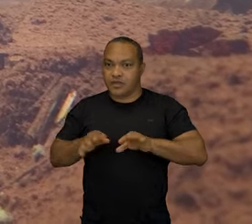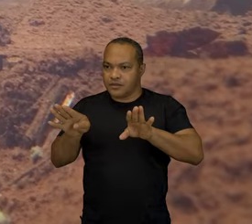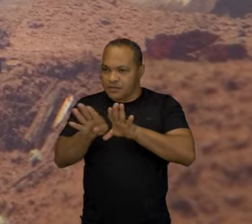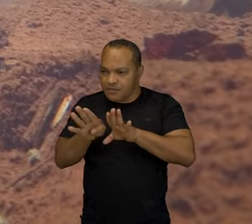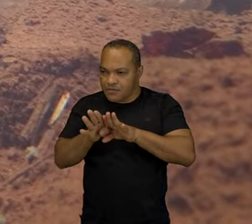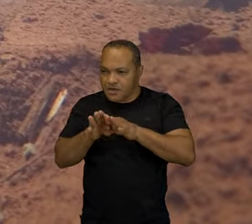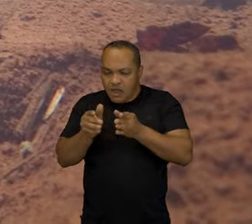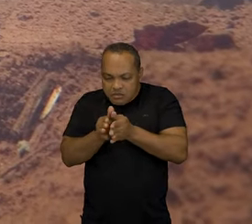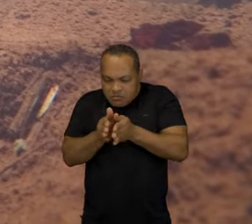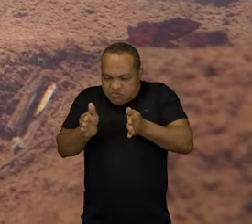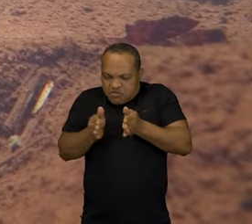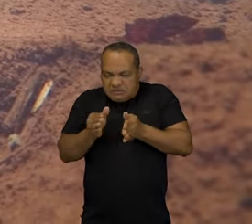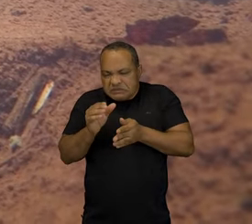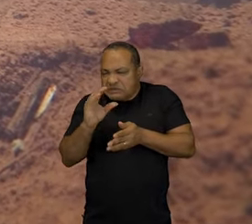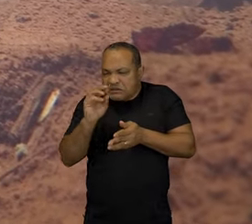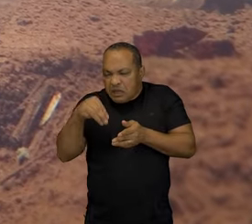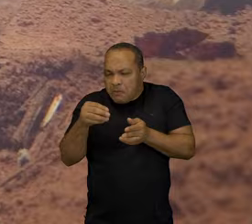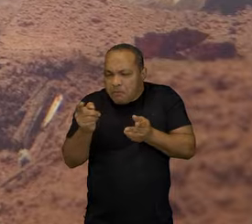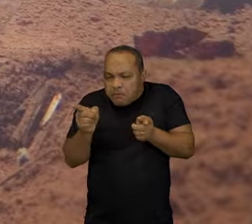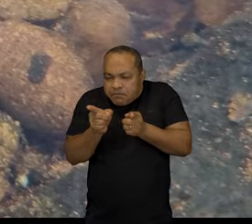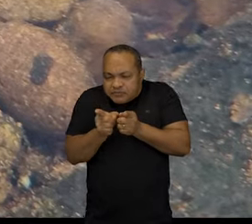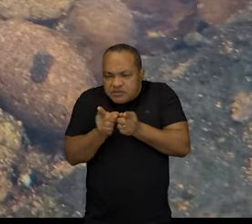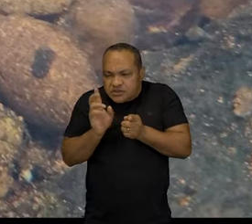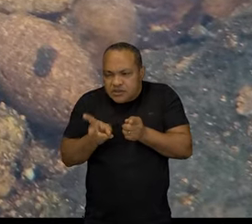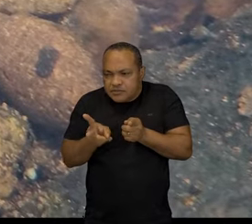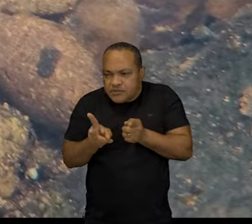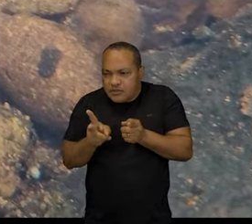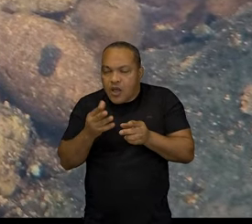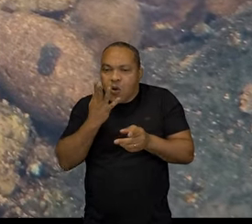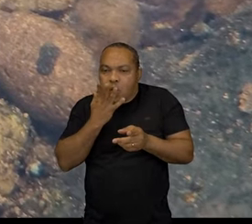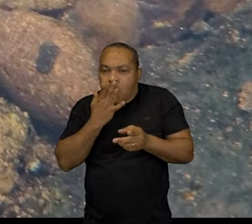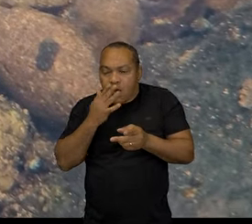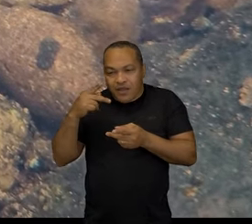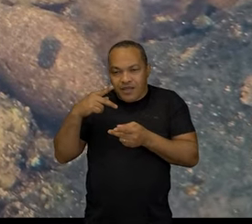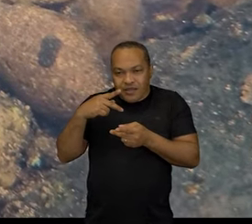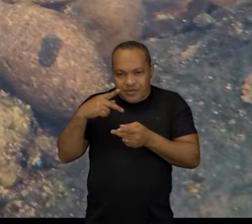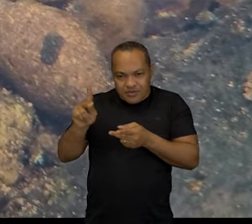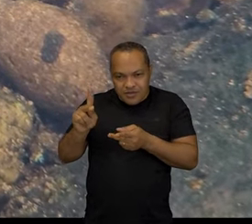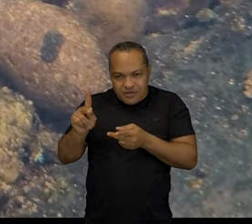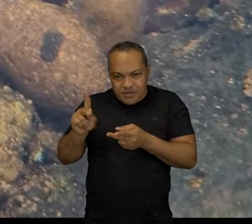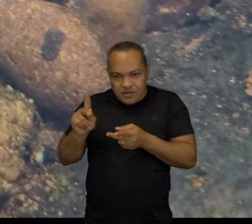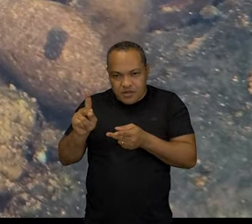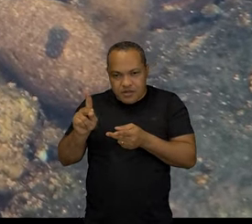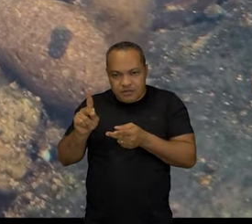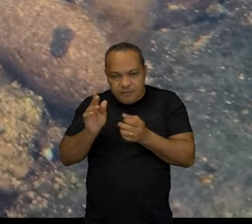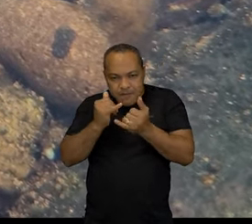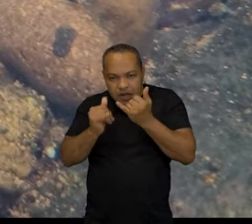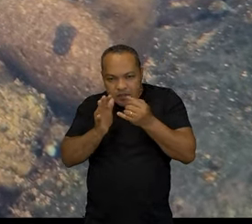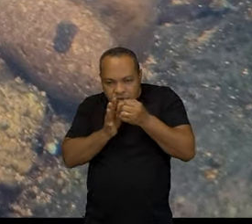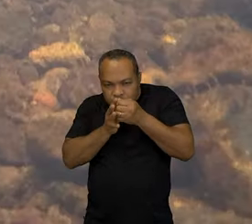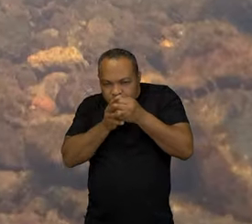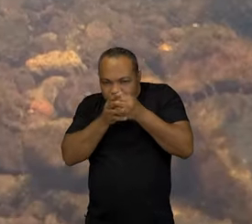Além de não crescer mais do que alguns centímetros, a sua coloração é uma